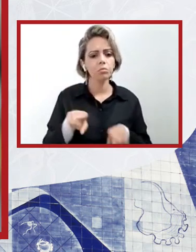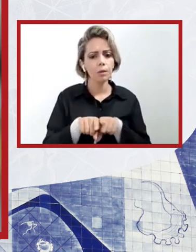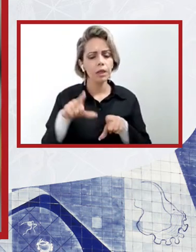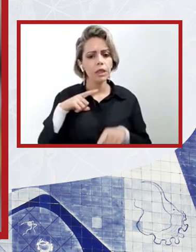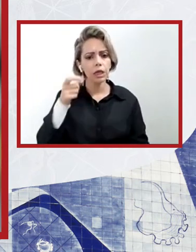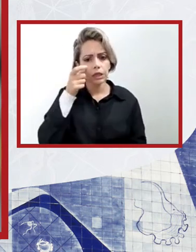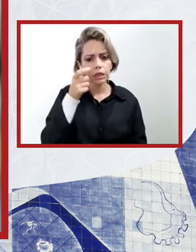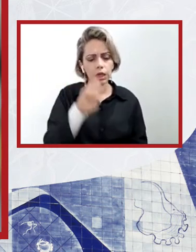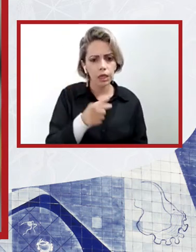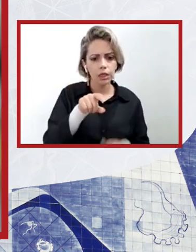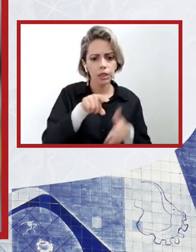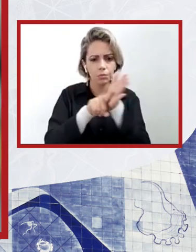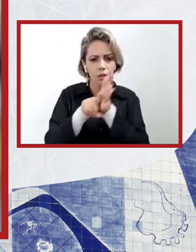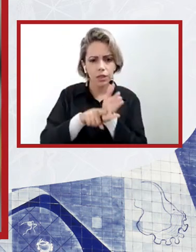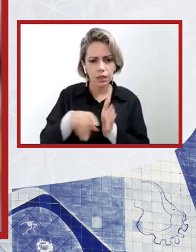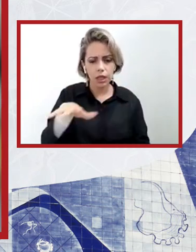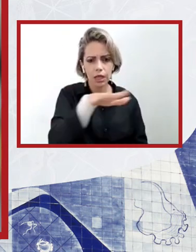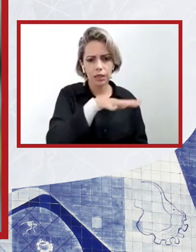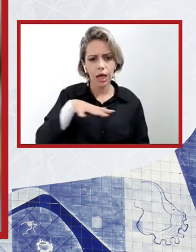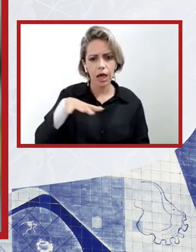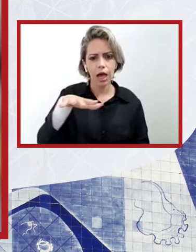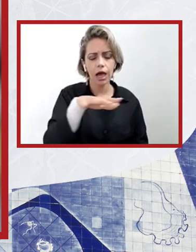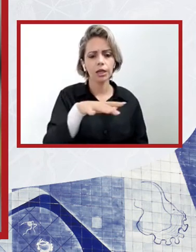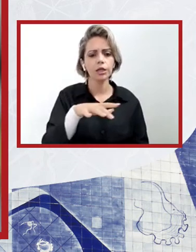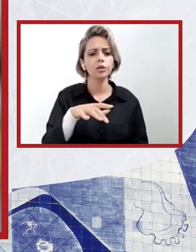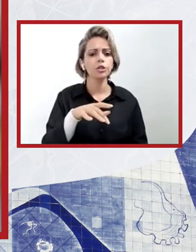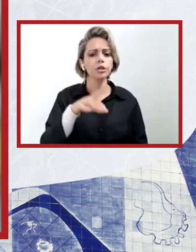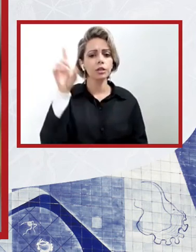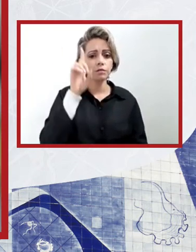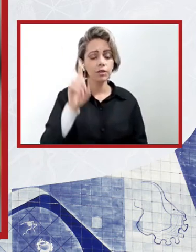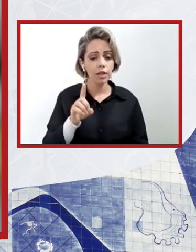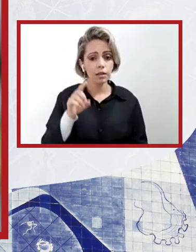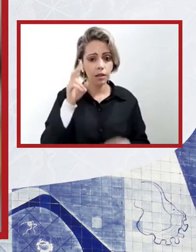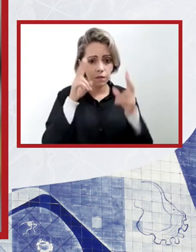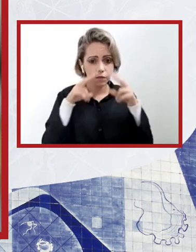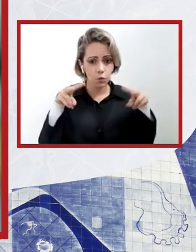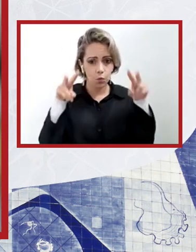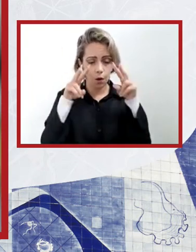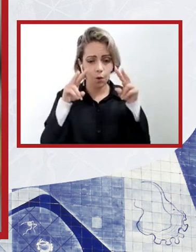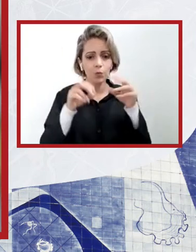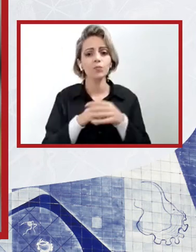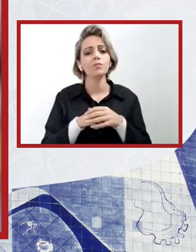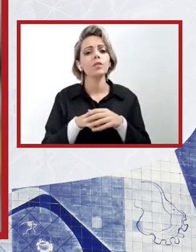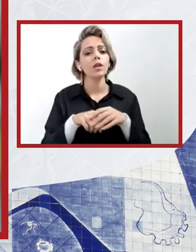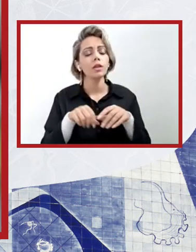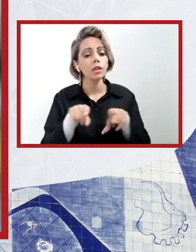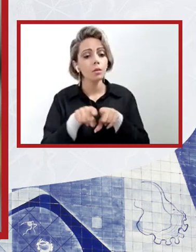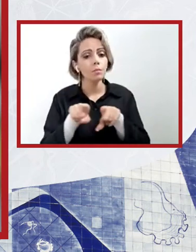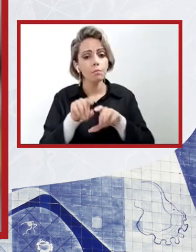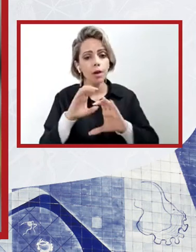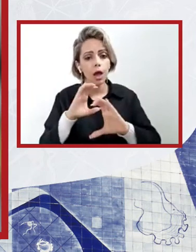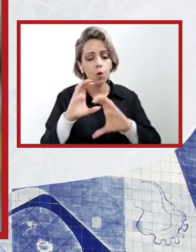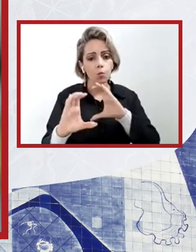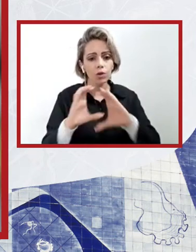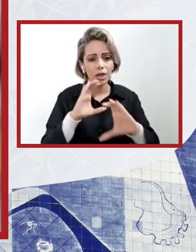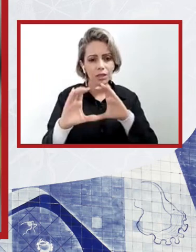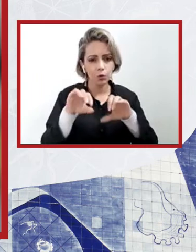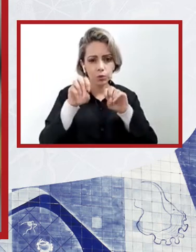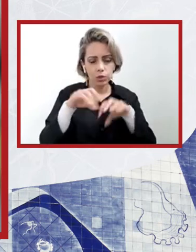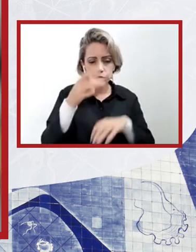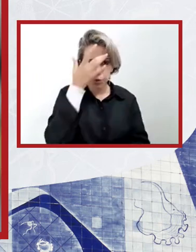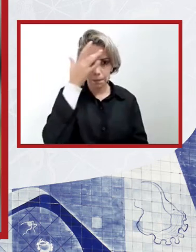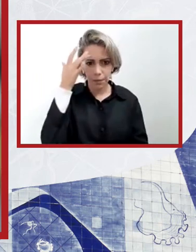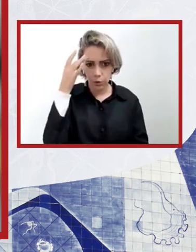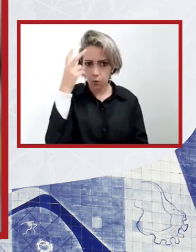deficiência visual e na formação de professores para uso de tecnologias digitais da informação e comunicação no ensino de pessoas com deficiência